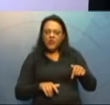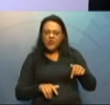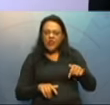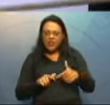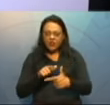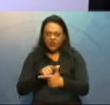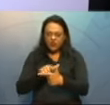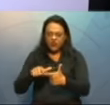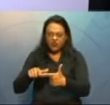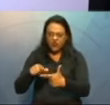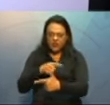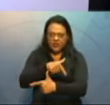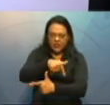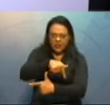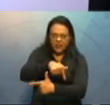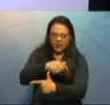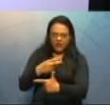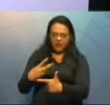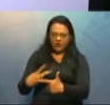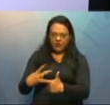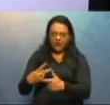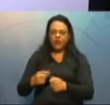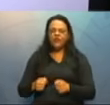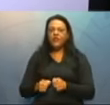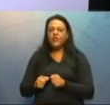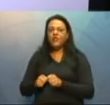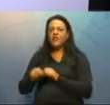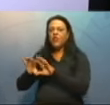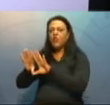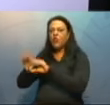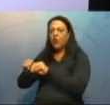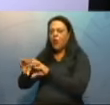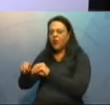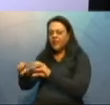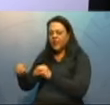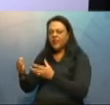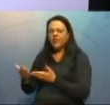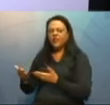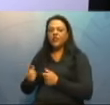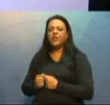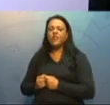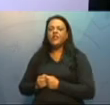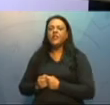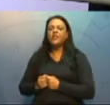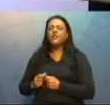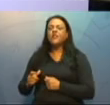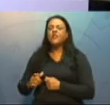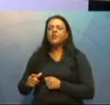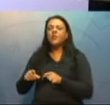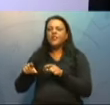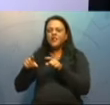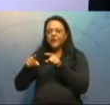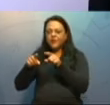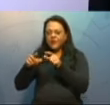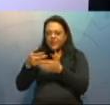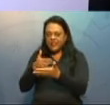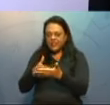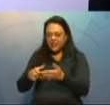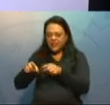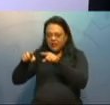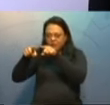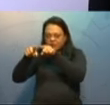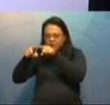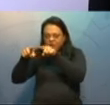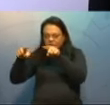por 2. E vamos fazer no concreto. Vamos desenhar os quadradinhos,